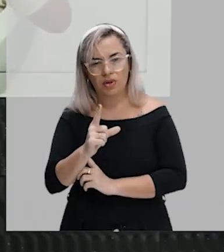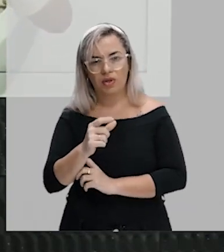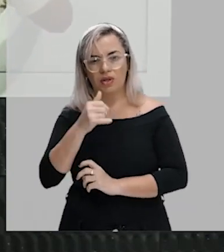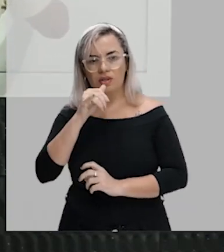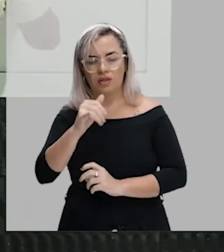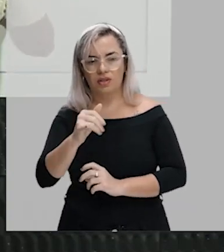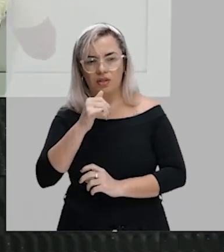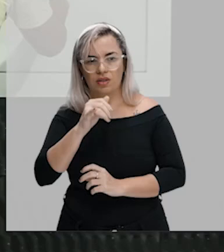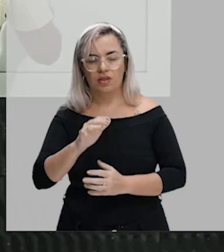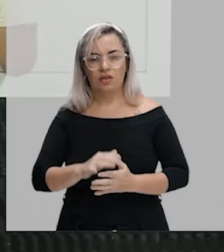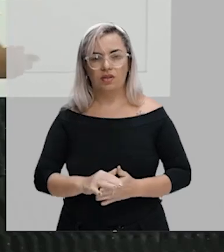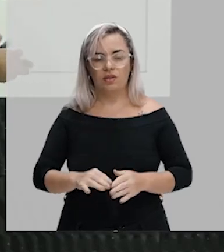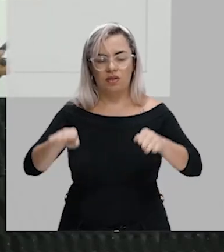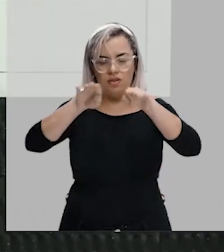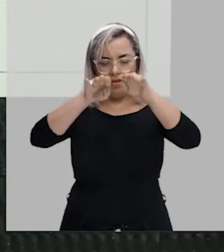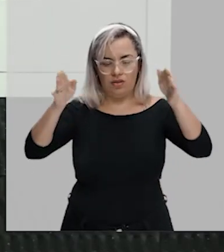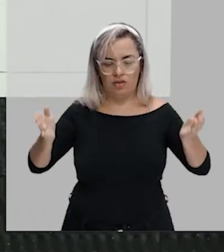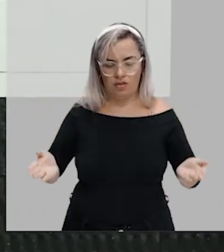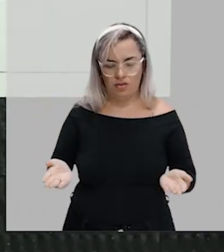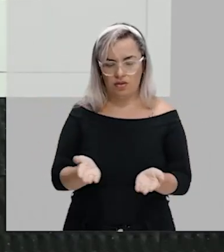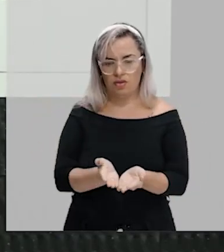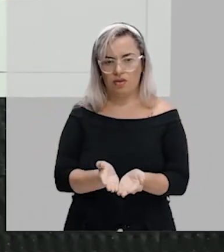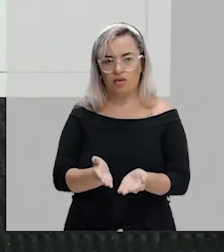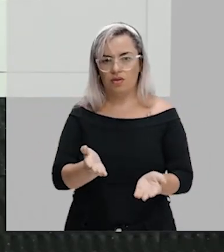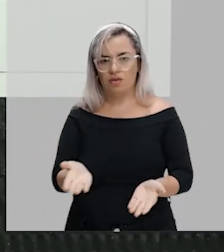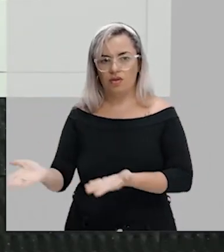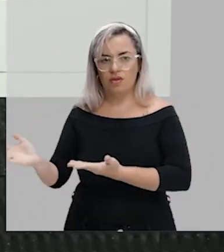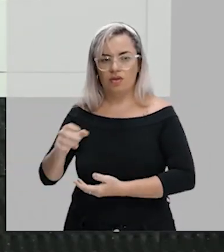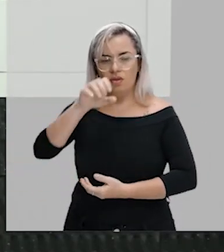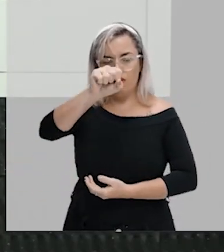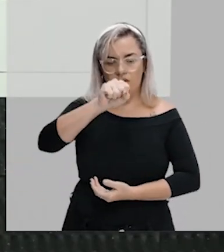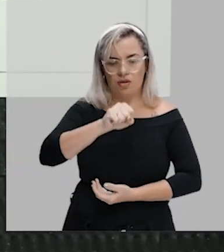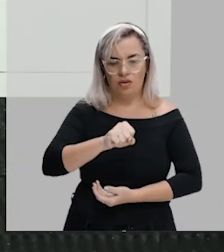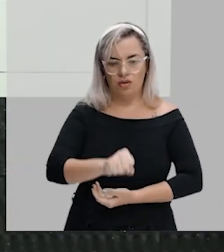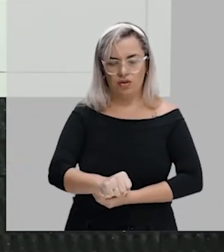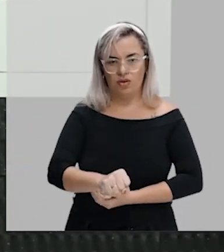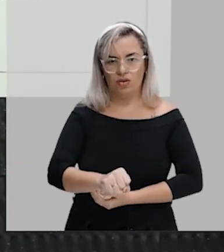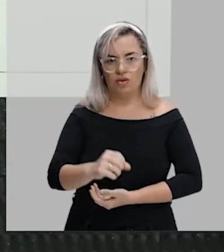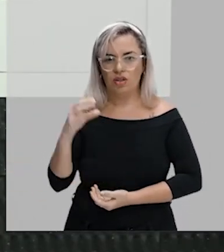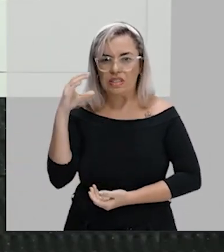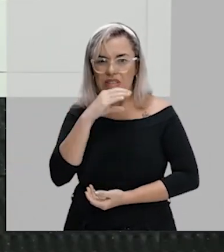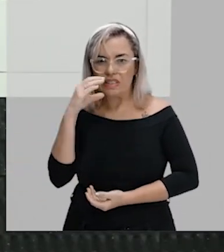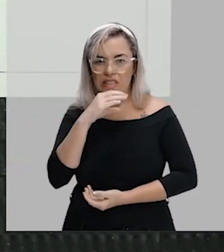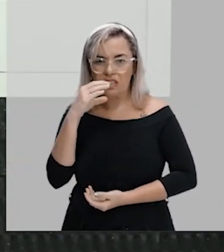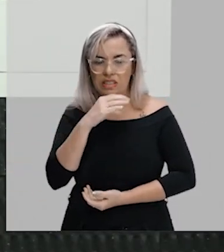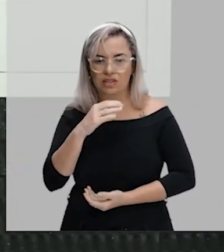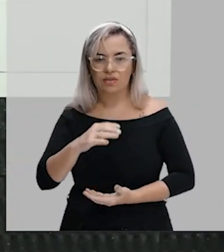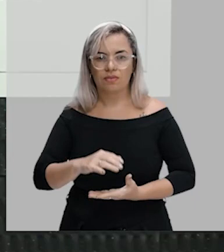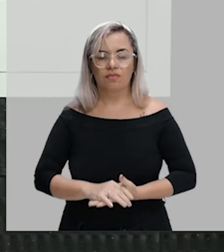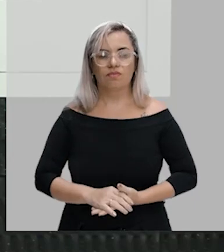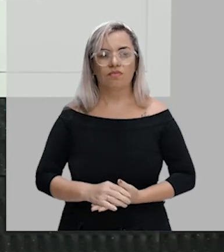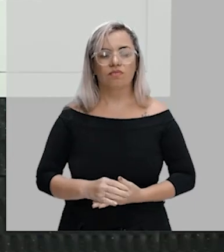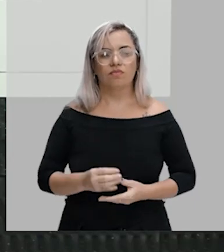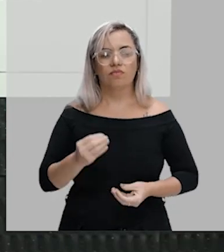Nós podemos aqui falar do aparelhozinho de micro-ondas, fato, certo? O aparelho de